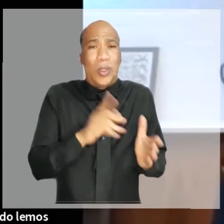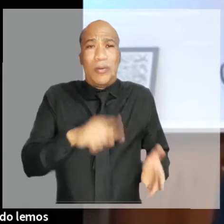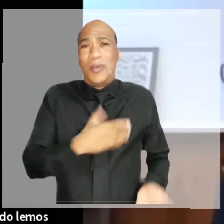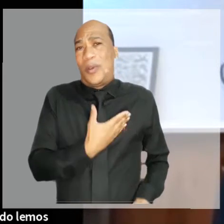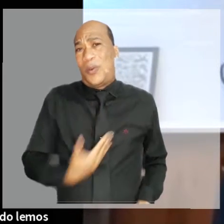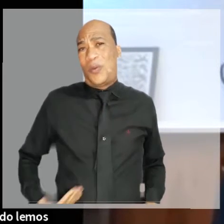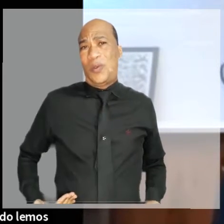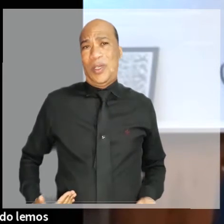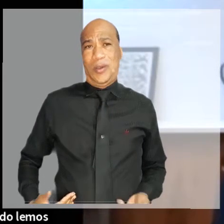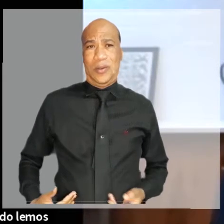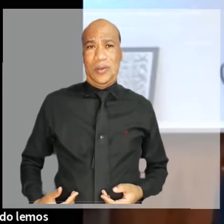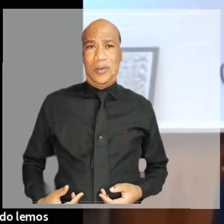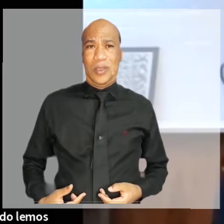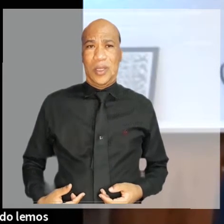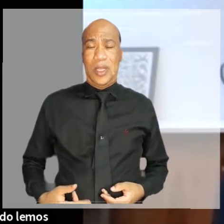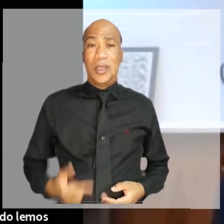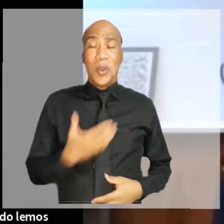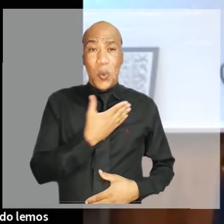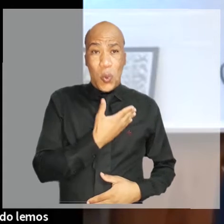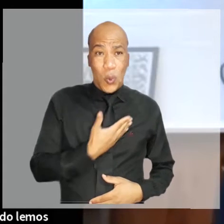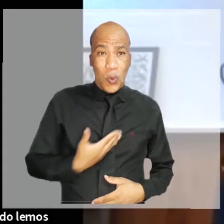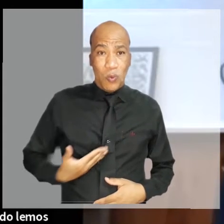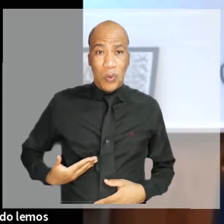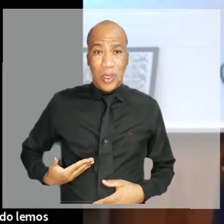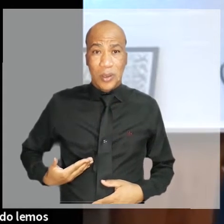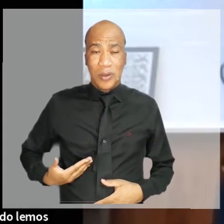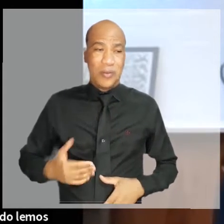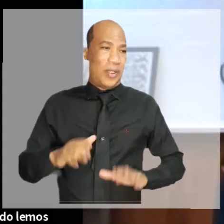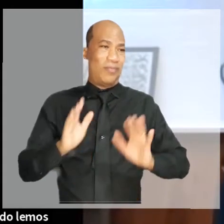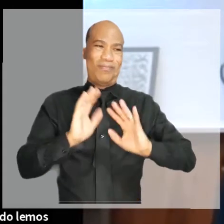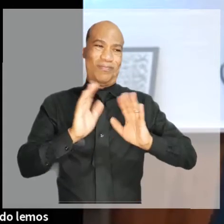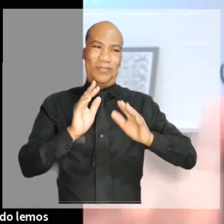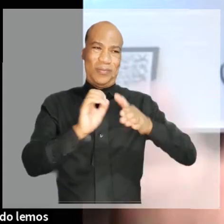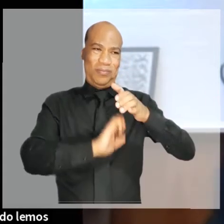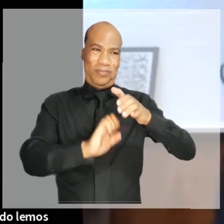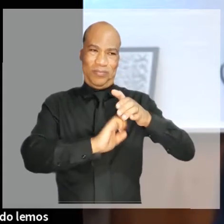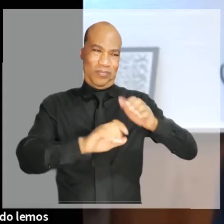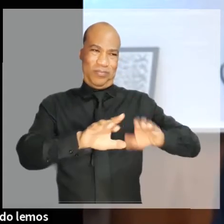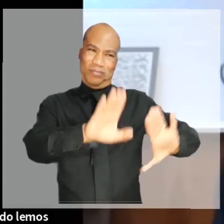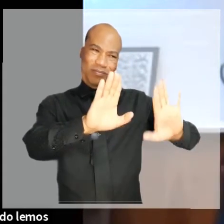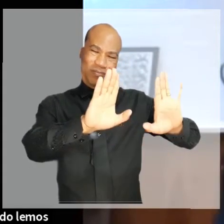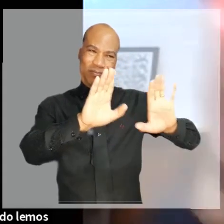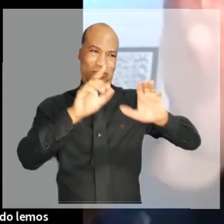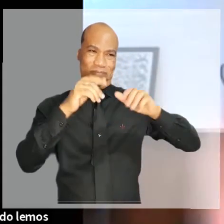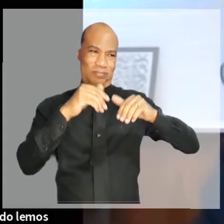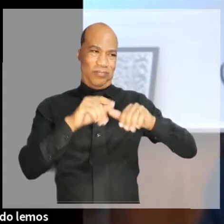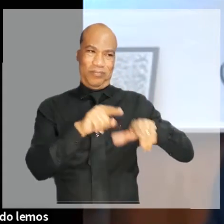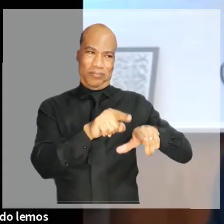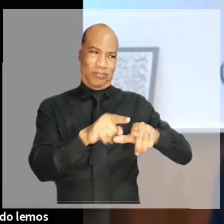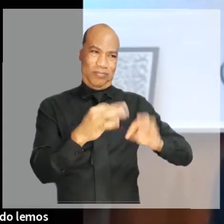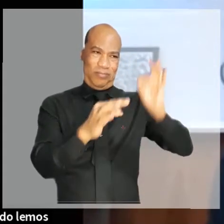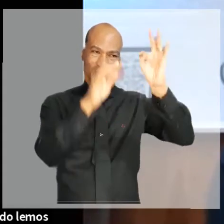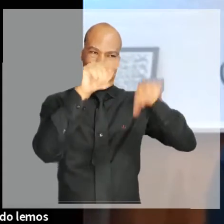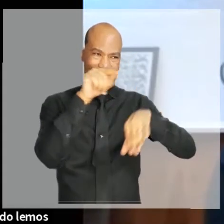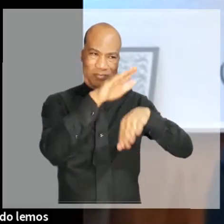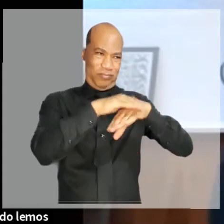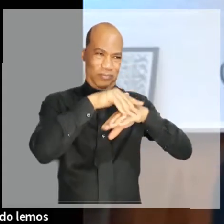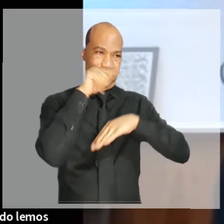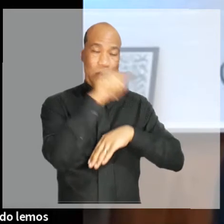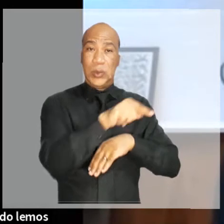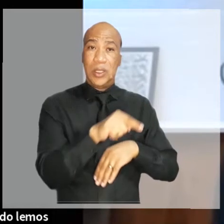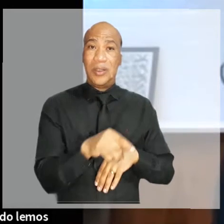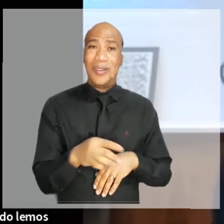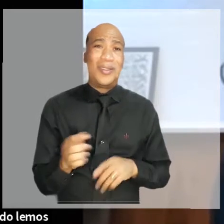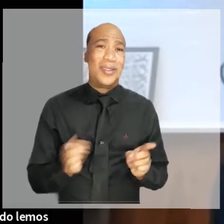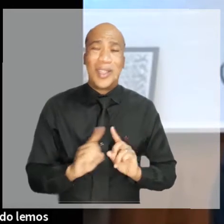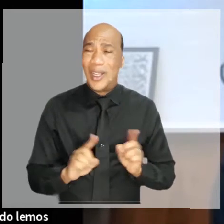geram eficiências, né, que geram possibilidades de inovação. E eu vou dar um exemplo agora que a gente está vivendo no Brasil neste momento,